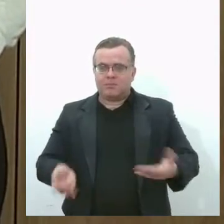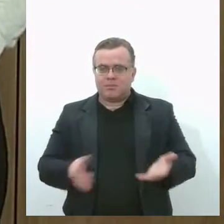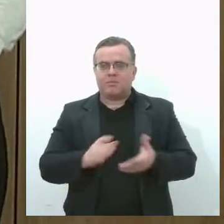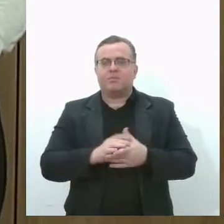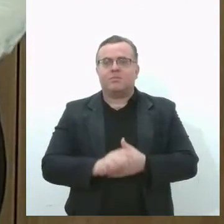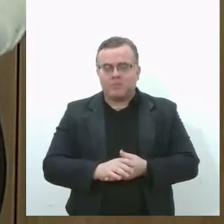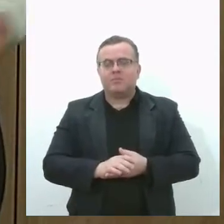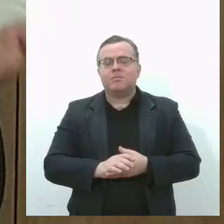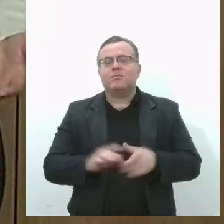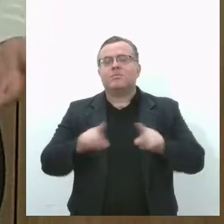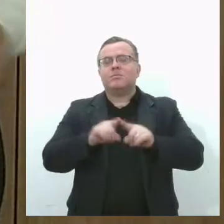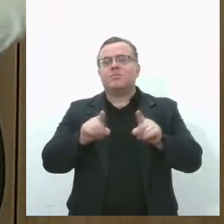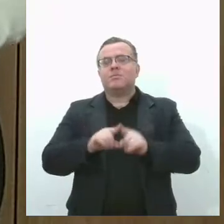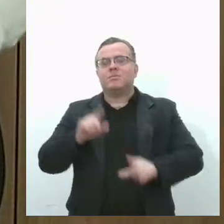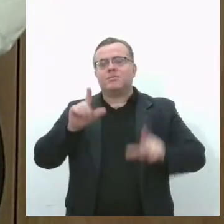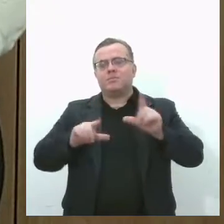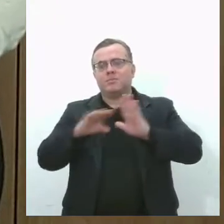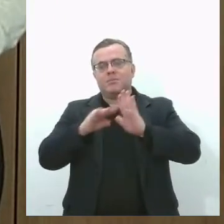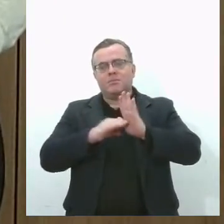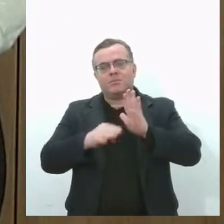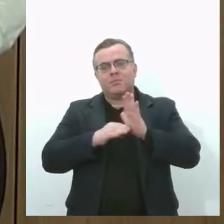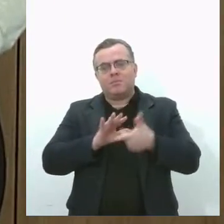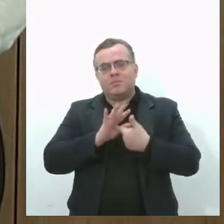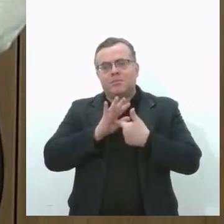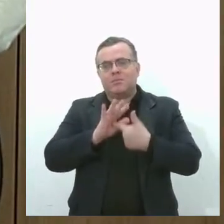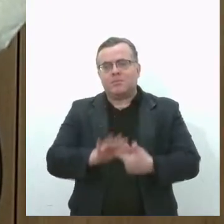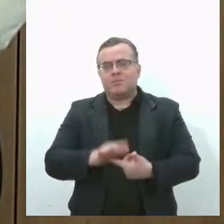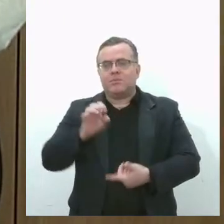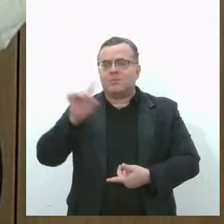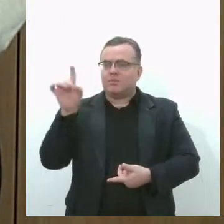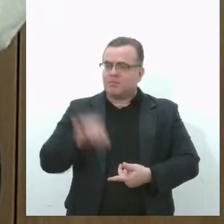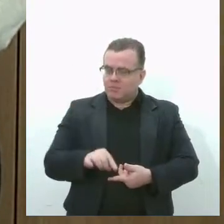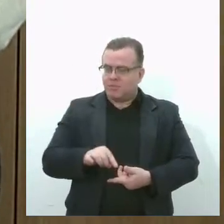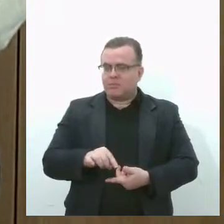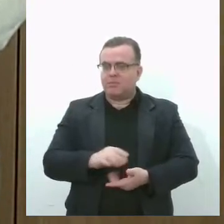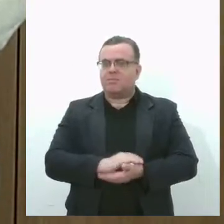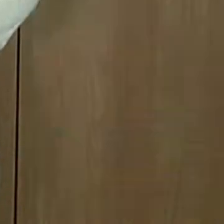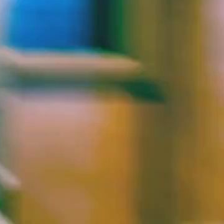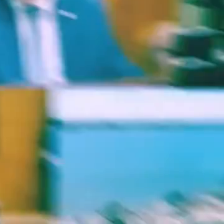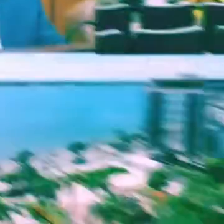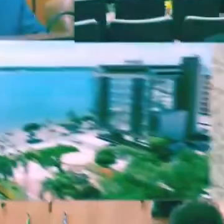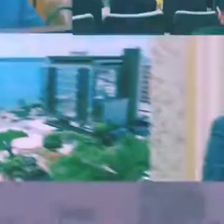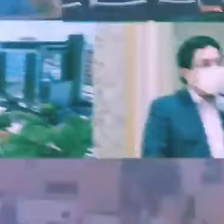Sergipe, o amendoim cruzido, patrimônio imaterial do Estado. Voltamos já.